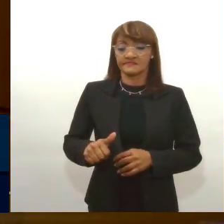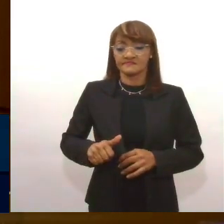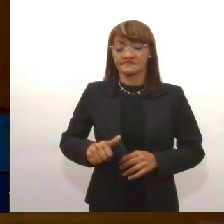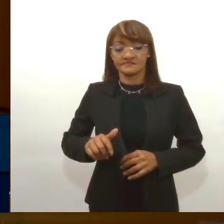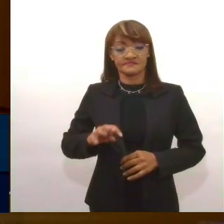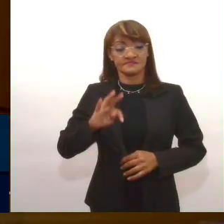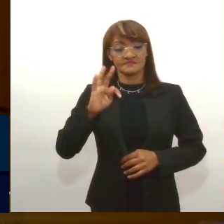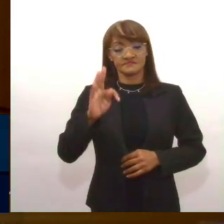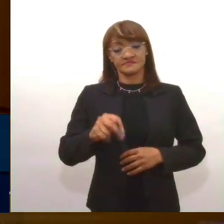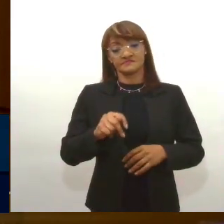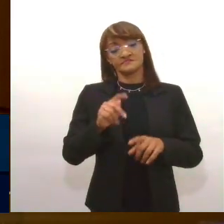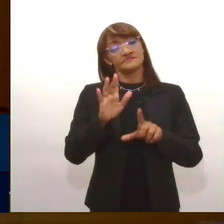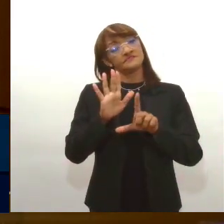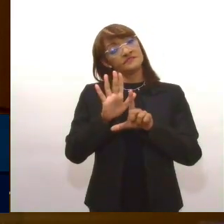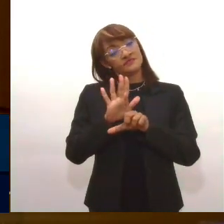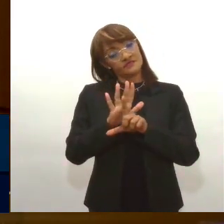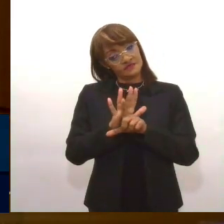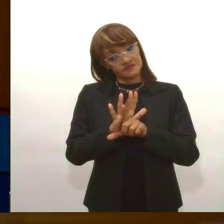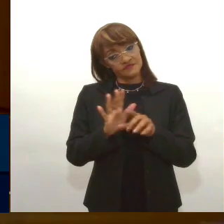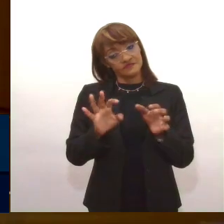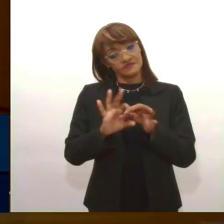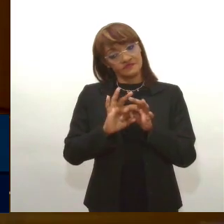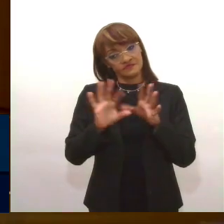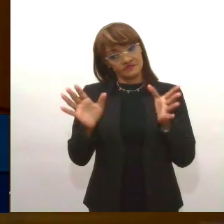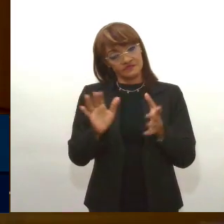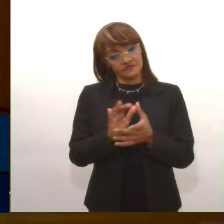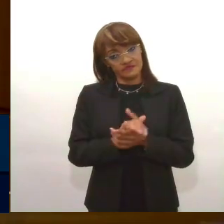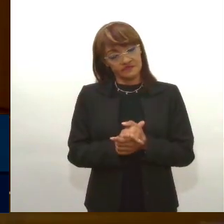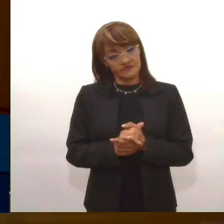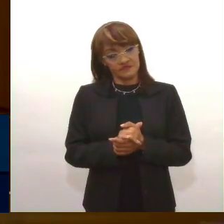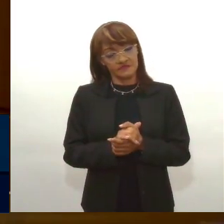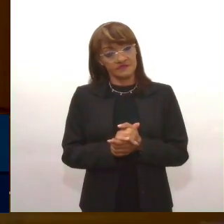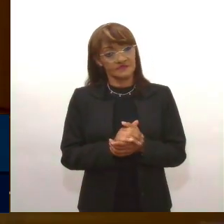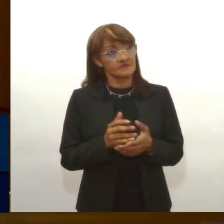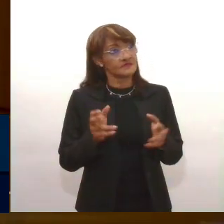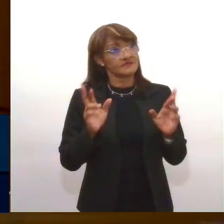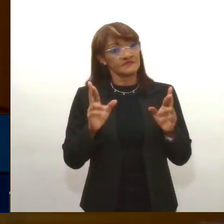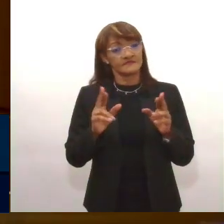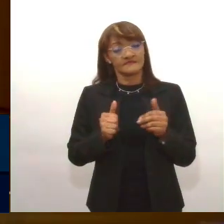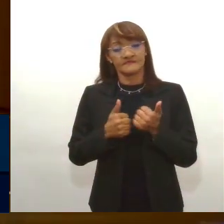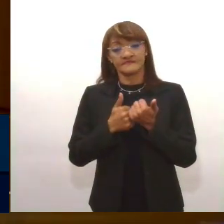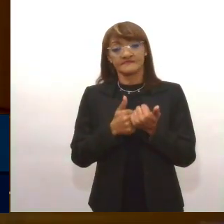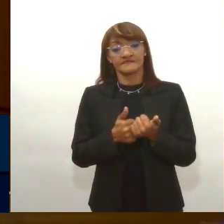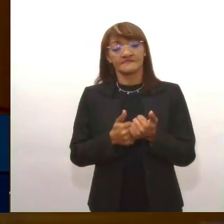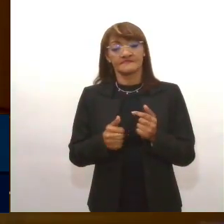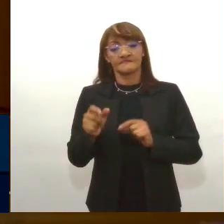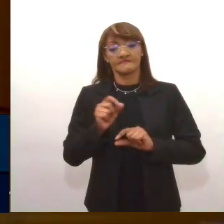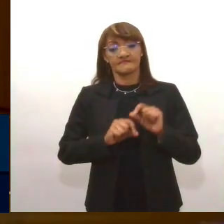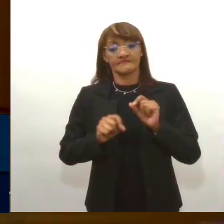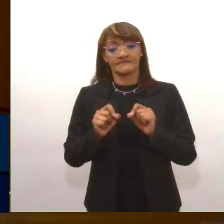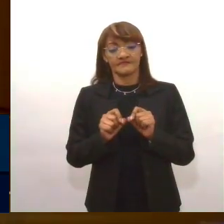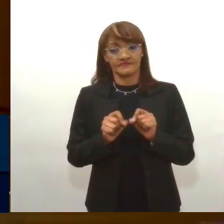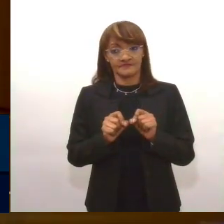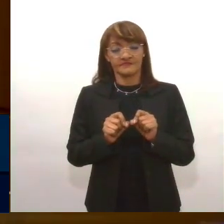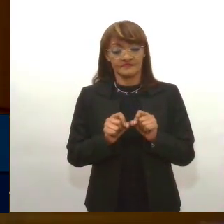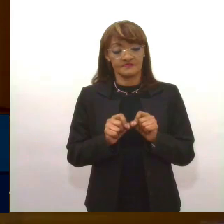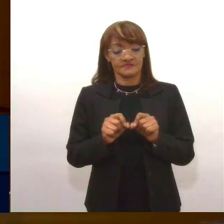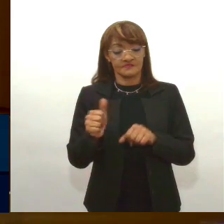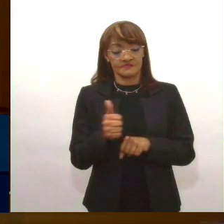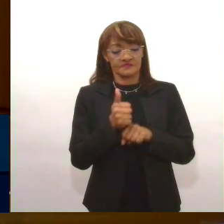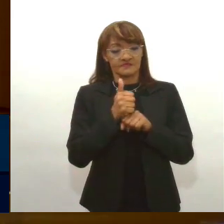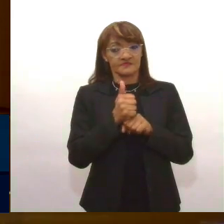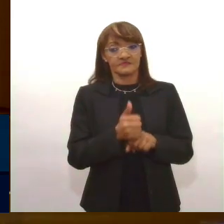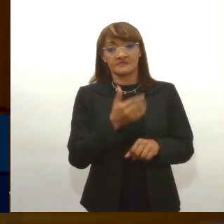liberação e a gente tá dando suporte não só as marisqueiras né os